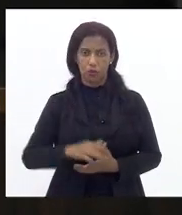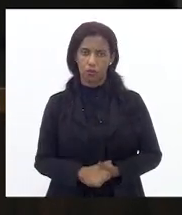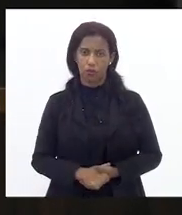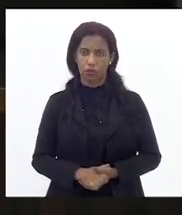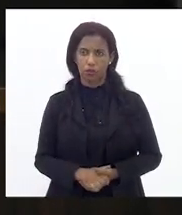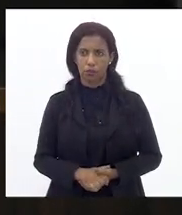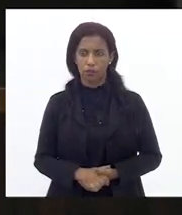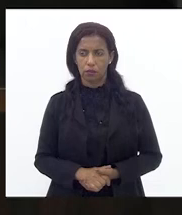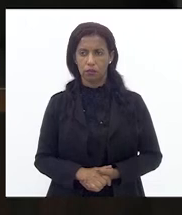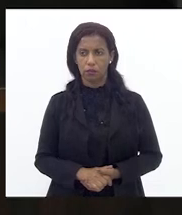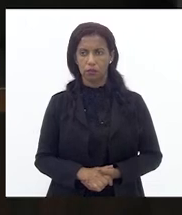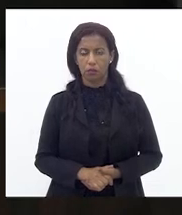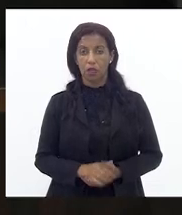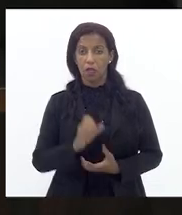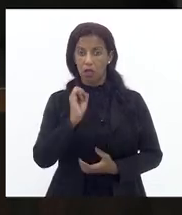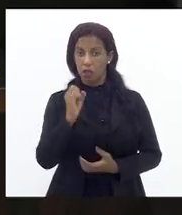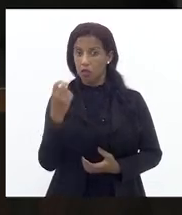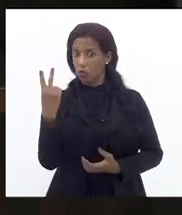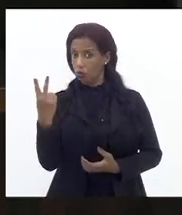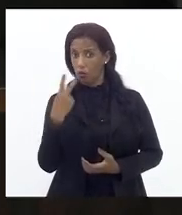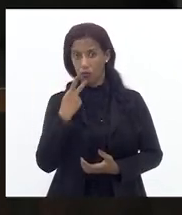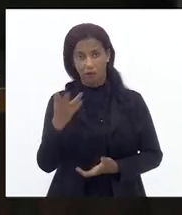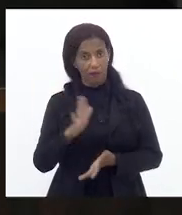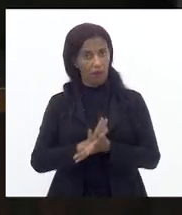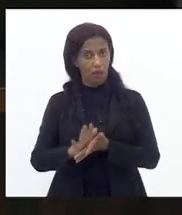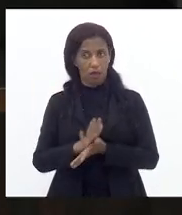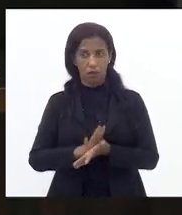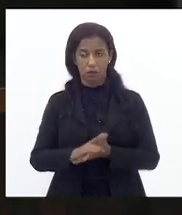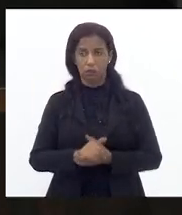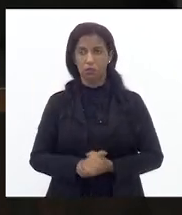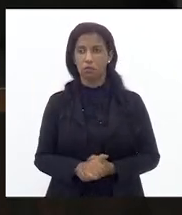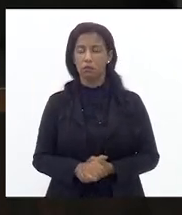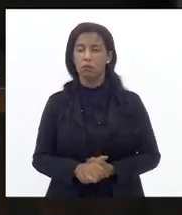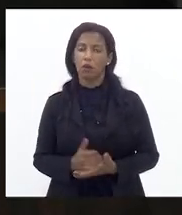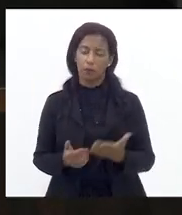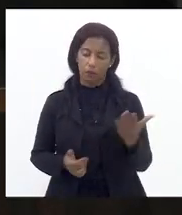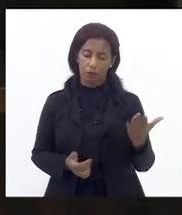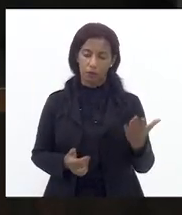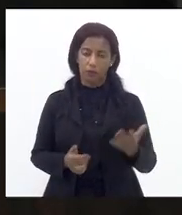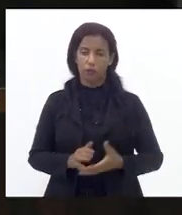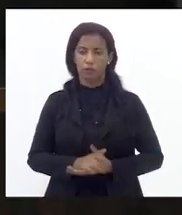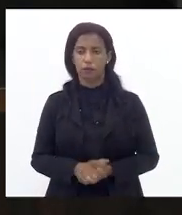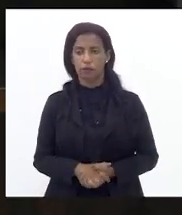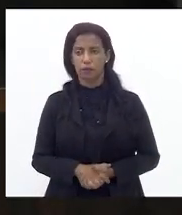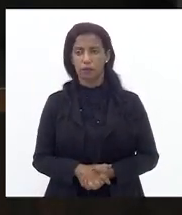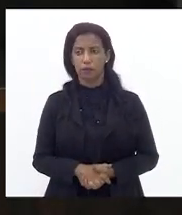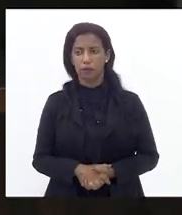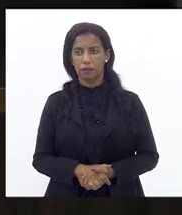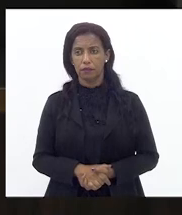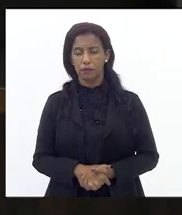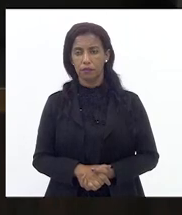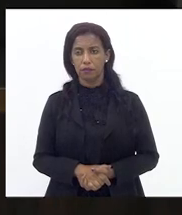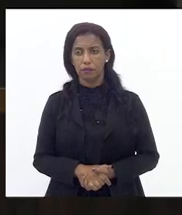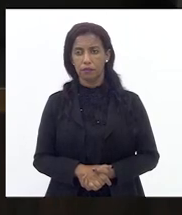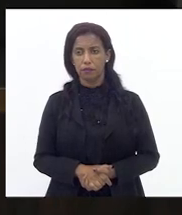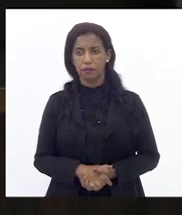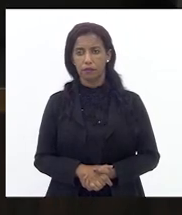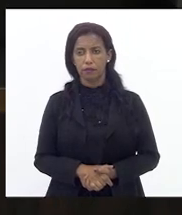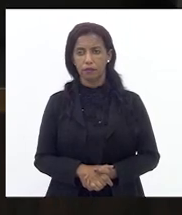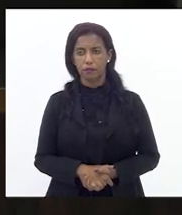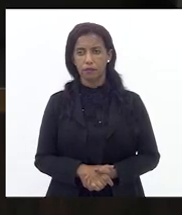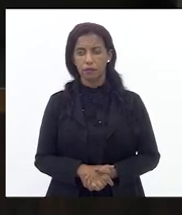precisar dividir o tempo senão dois vão ficar sem falar e por favor Já é